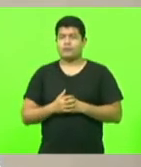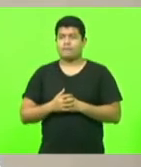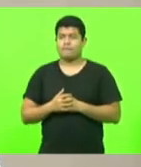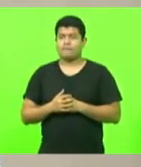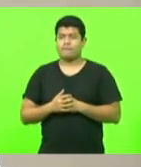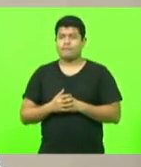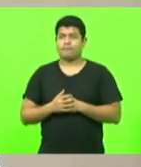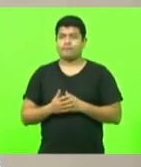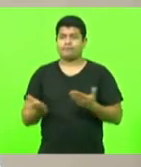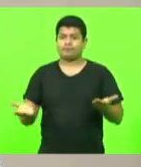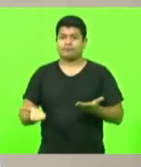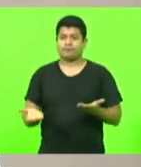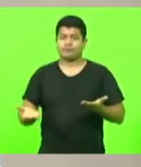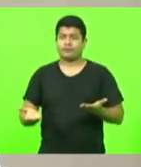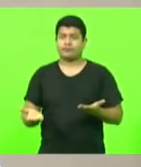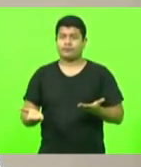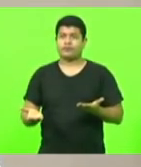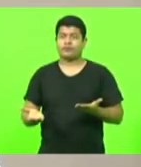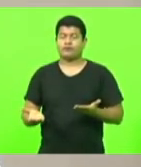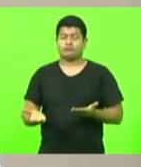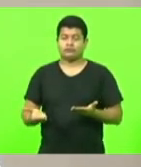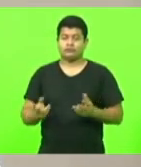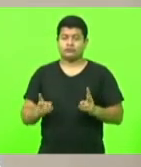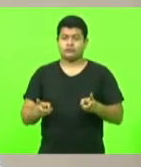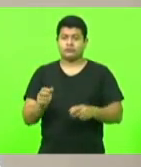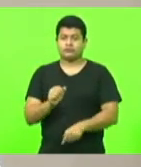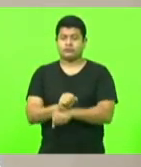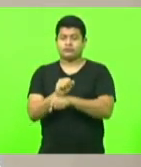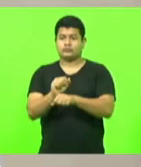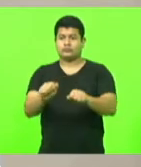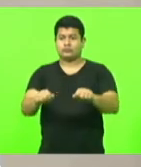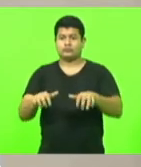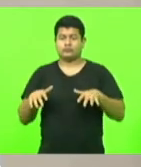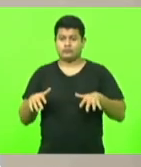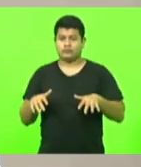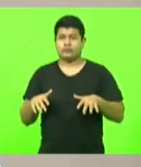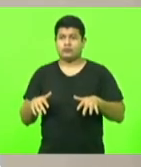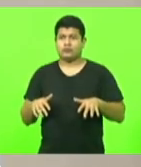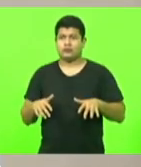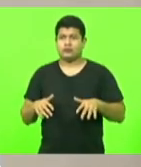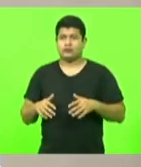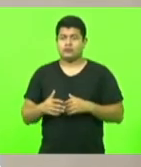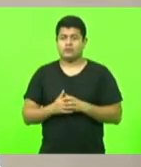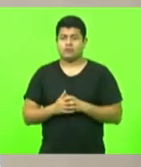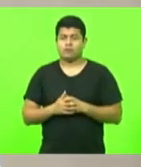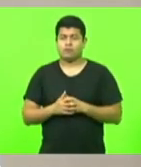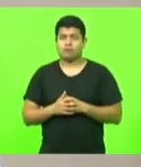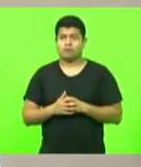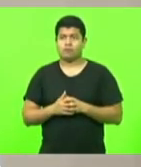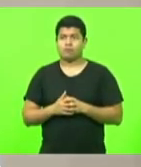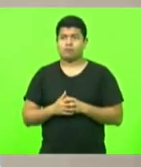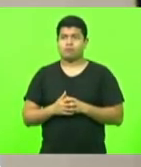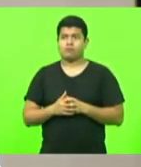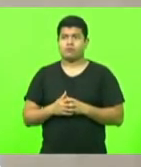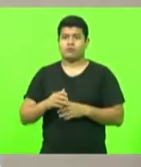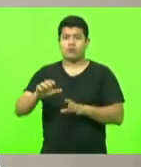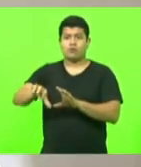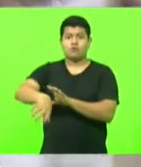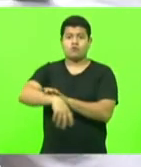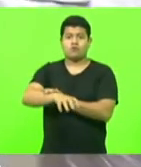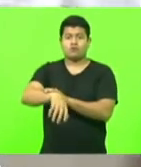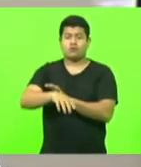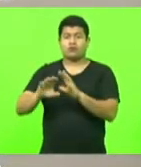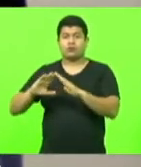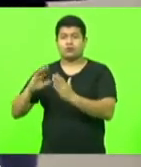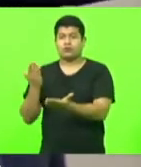Neste momento, mantenho a sessão suspensa para que se proceda ao sorteio das escolas que